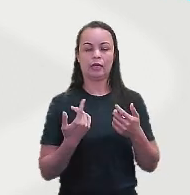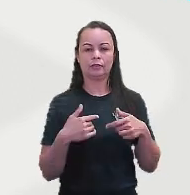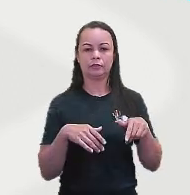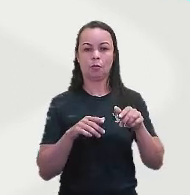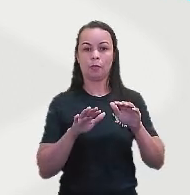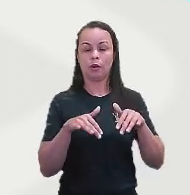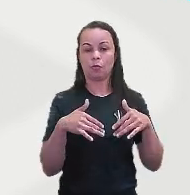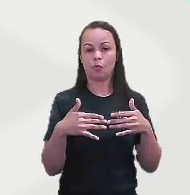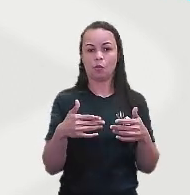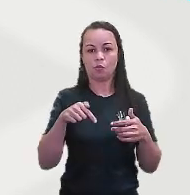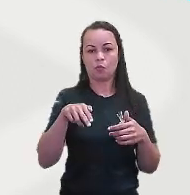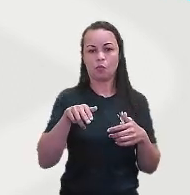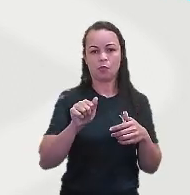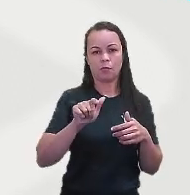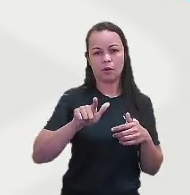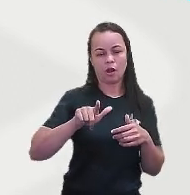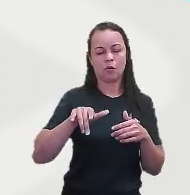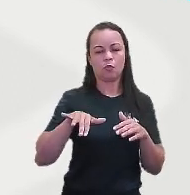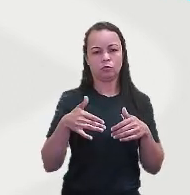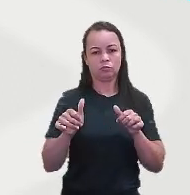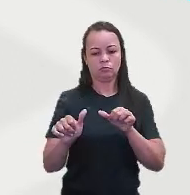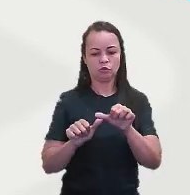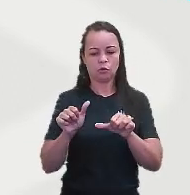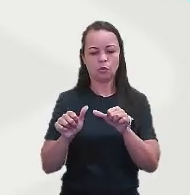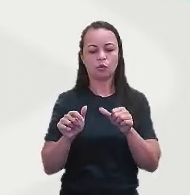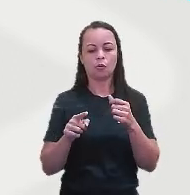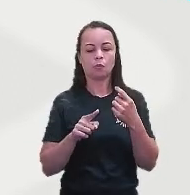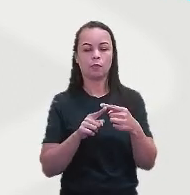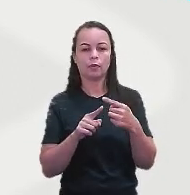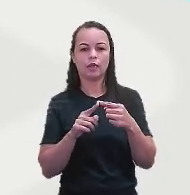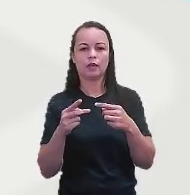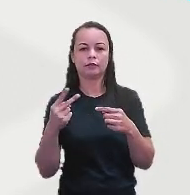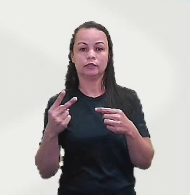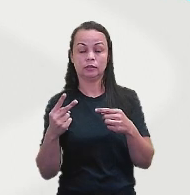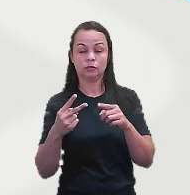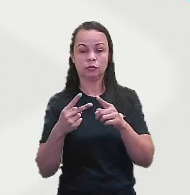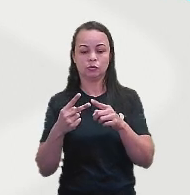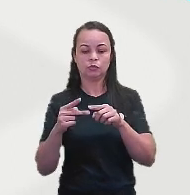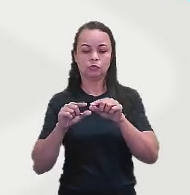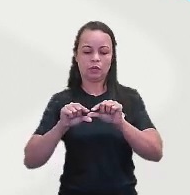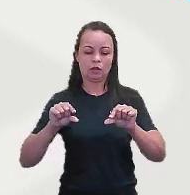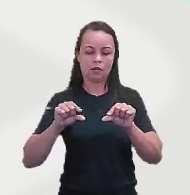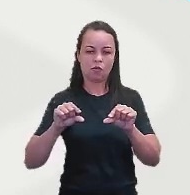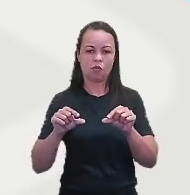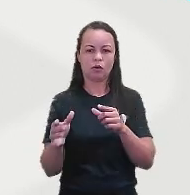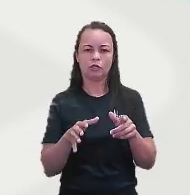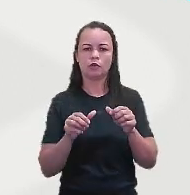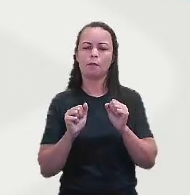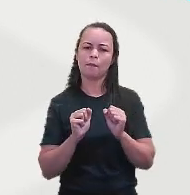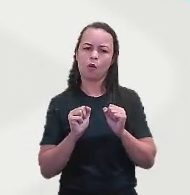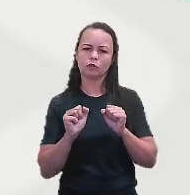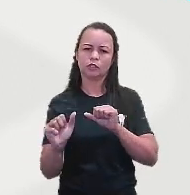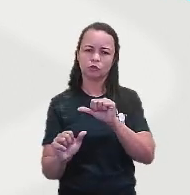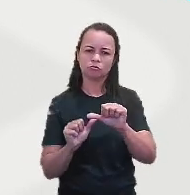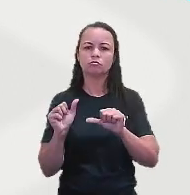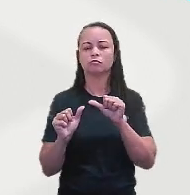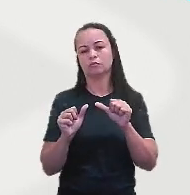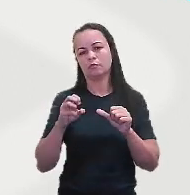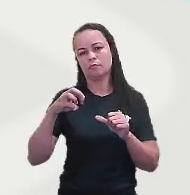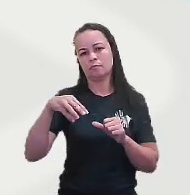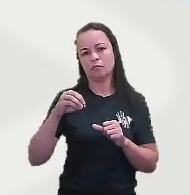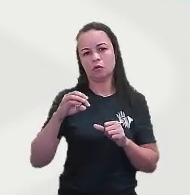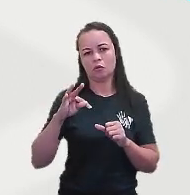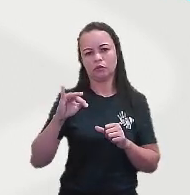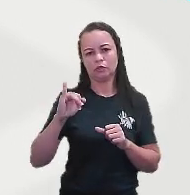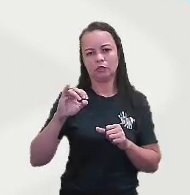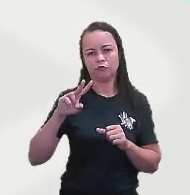a razão pela qual, e na segunda, a gente trocou por qual motivo, que pode também ser trocado. E aí